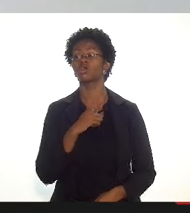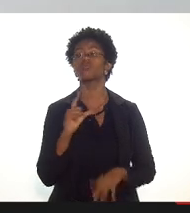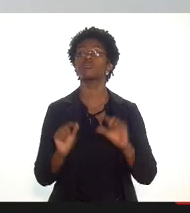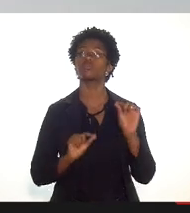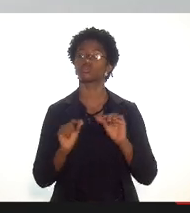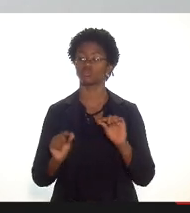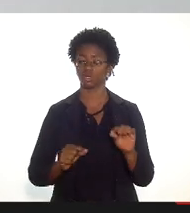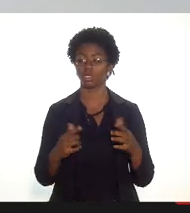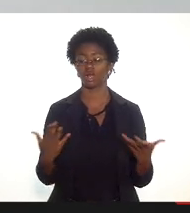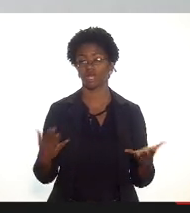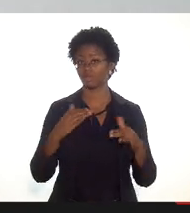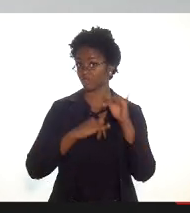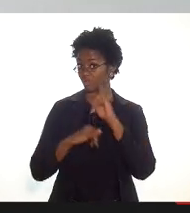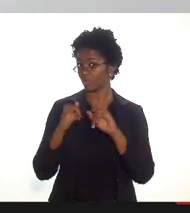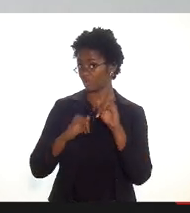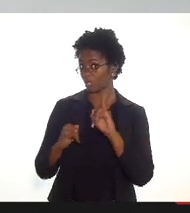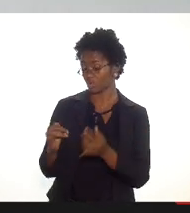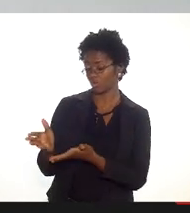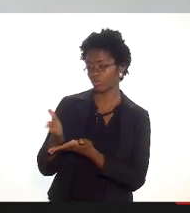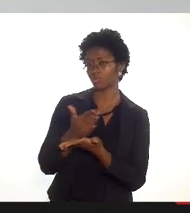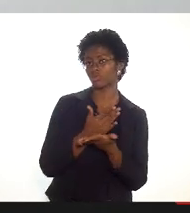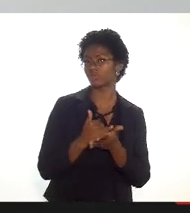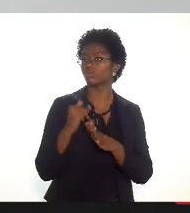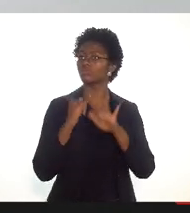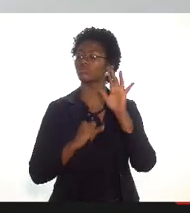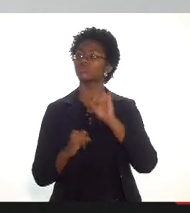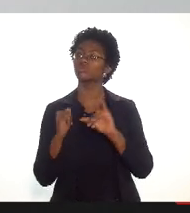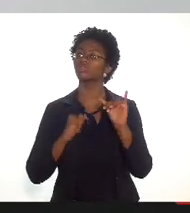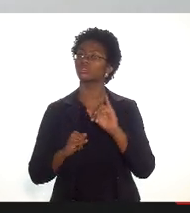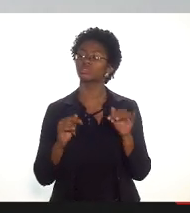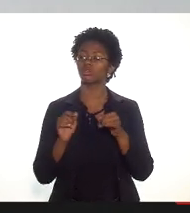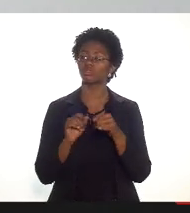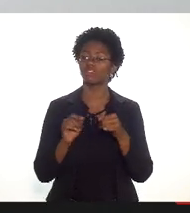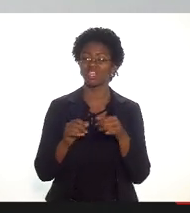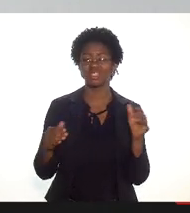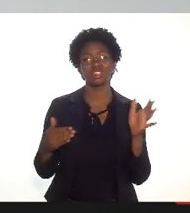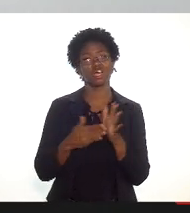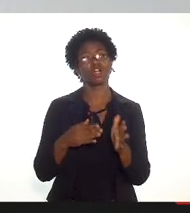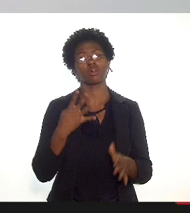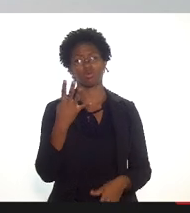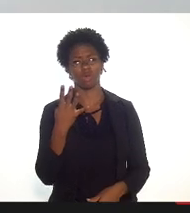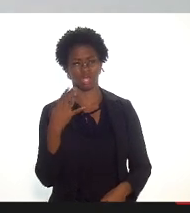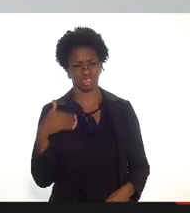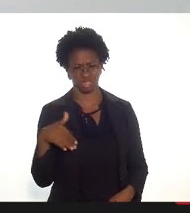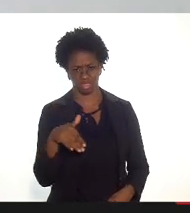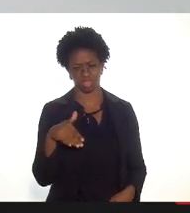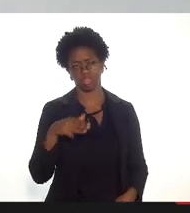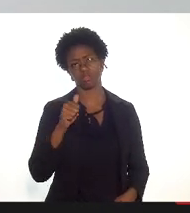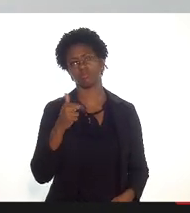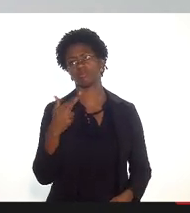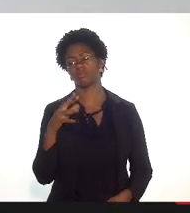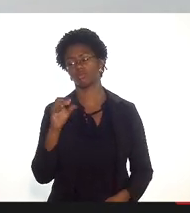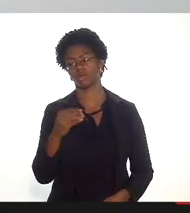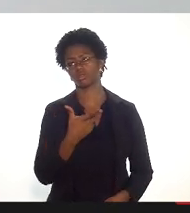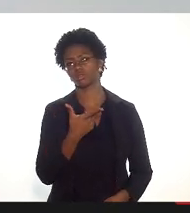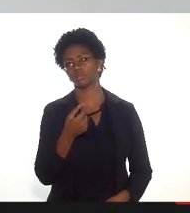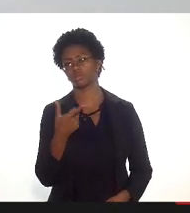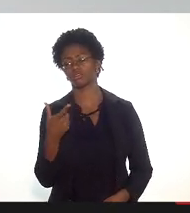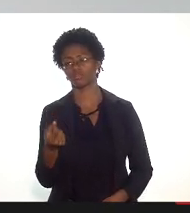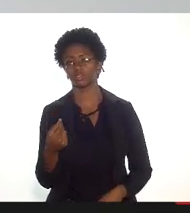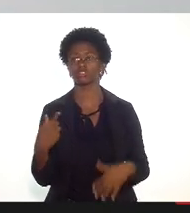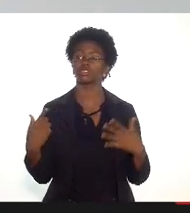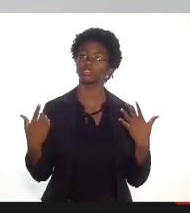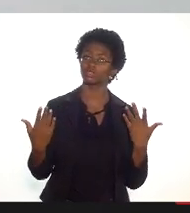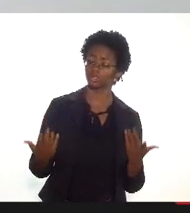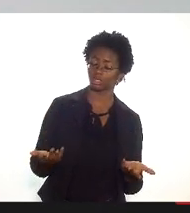seguintes informações que foram até o dia 4 agora de março de 2020. Né?